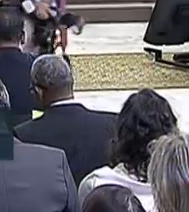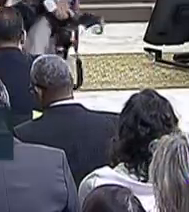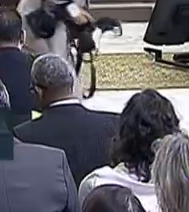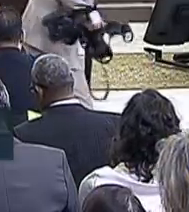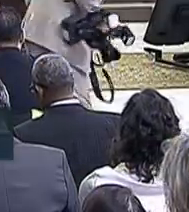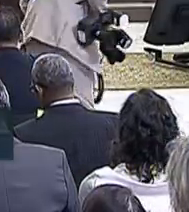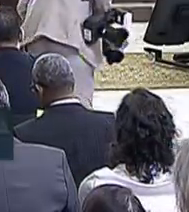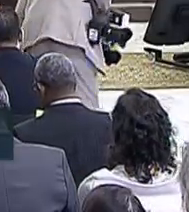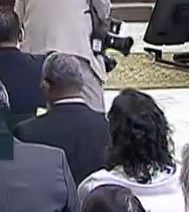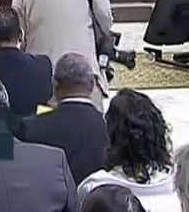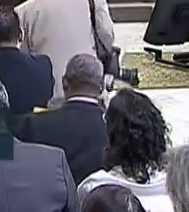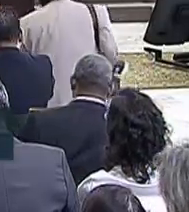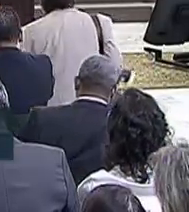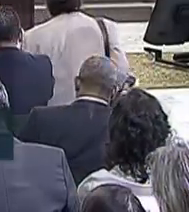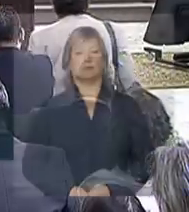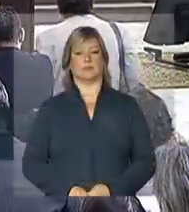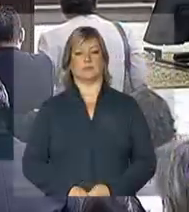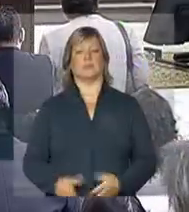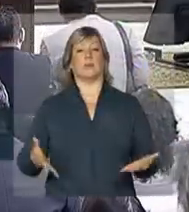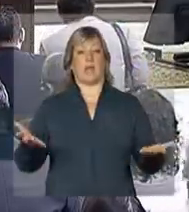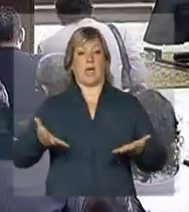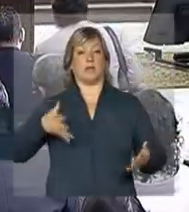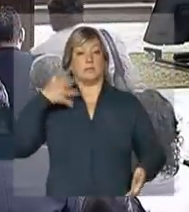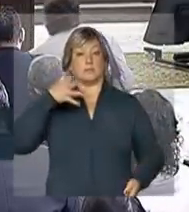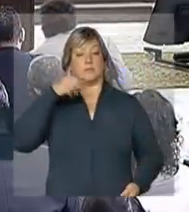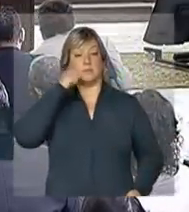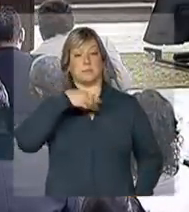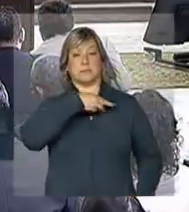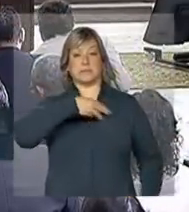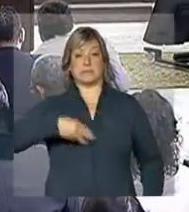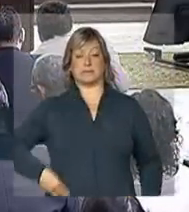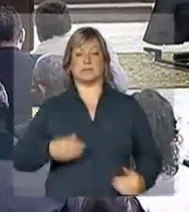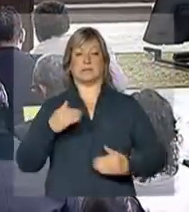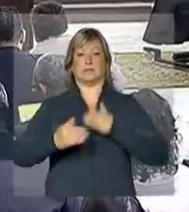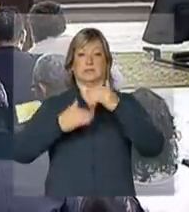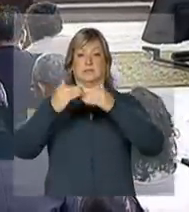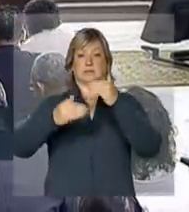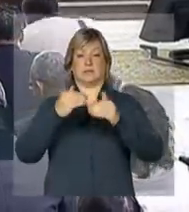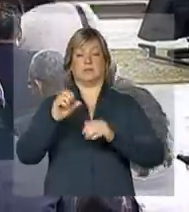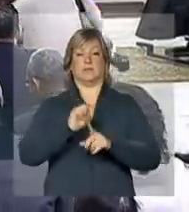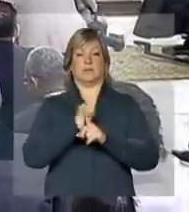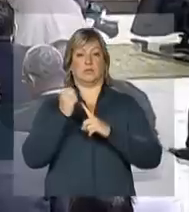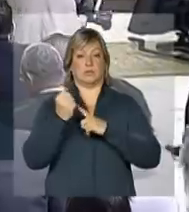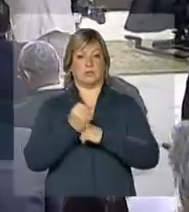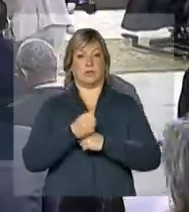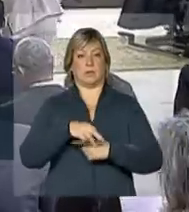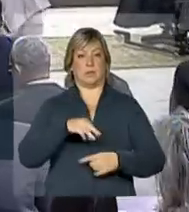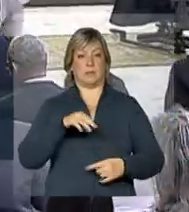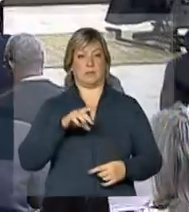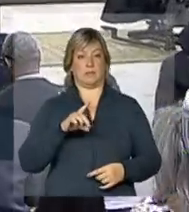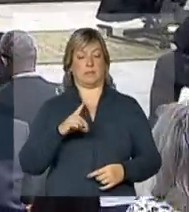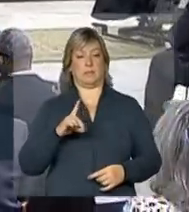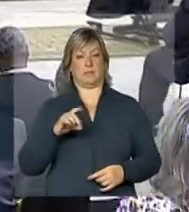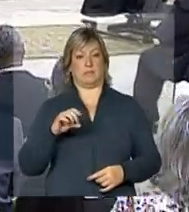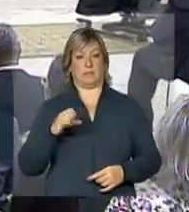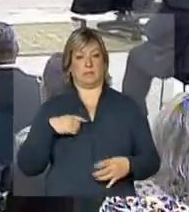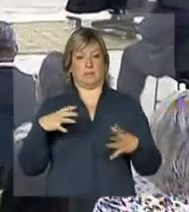obrigada ouviremos agora as palavras da ministra do Desenvolvimento Social e combate à fome Teresa